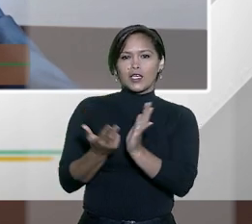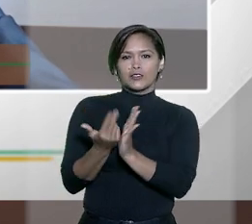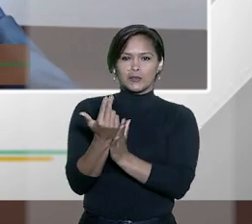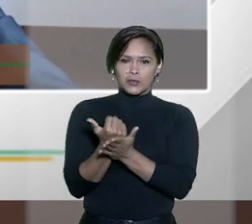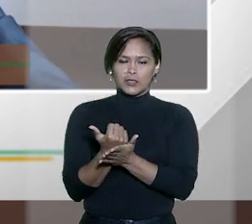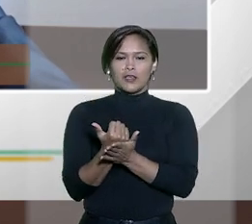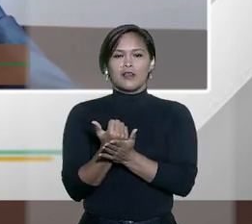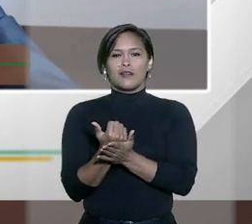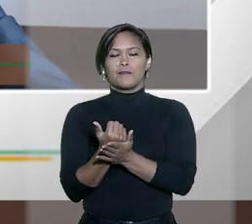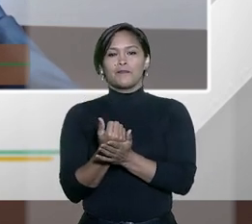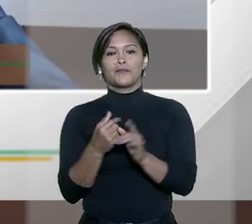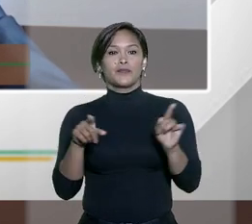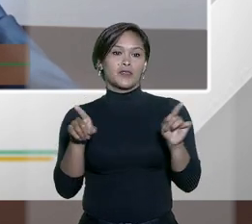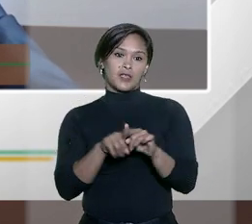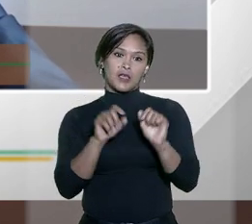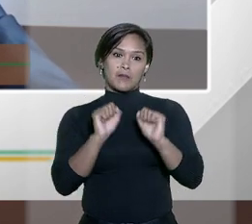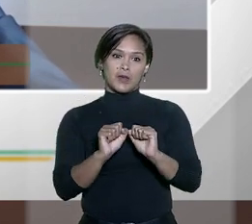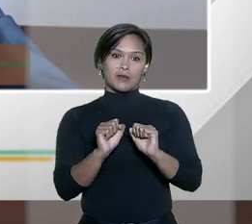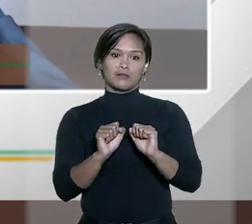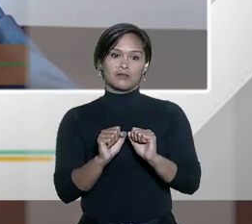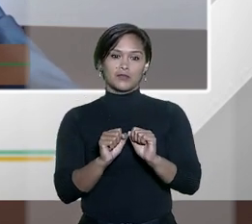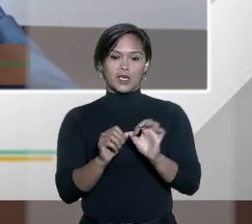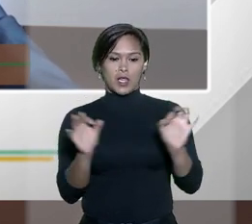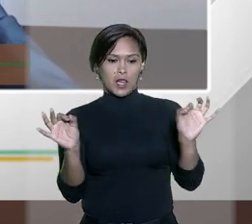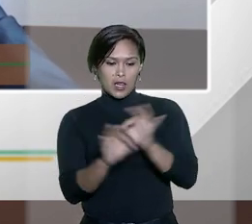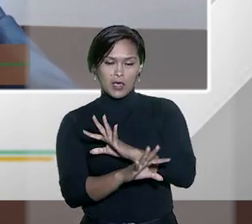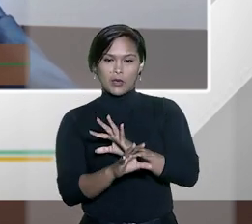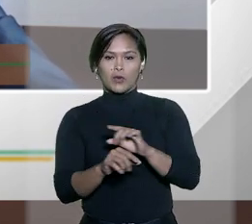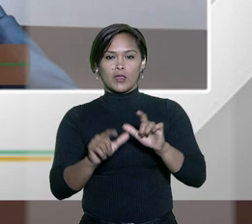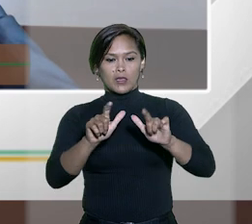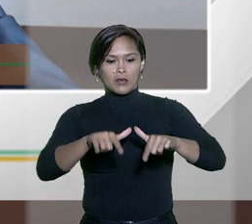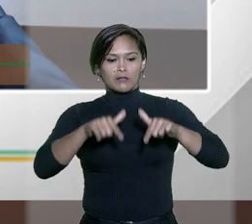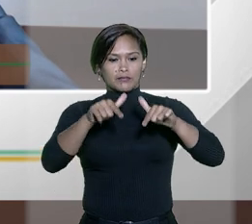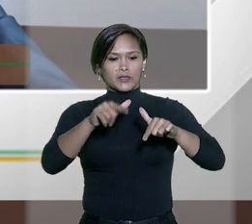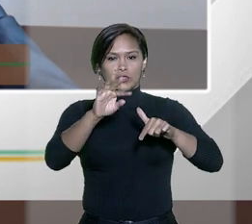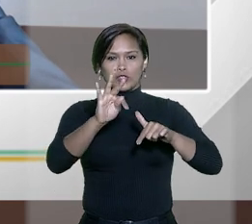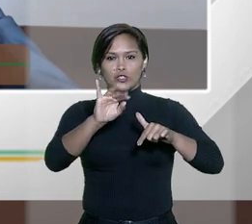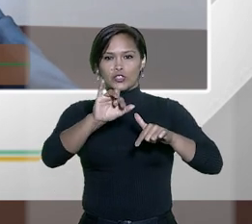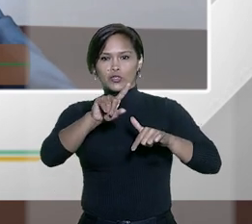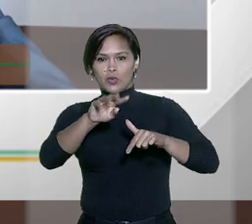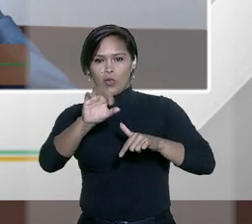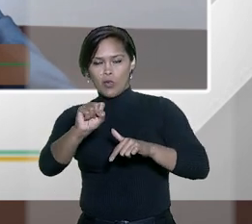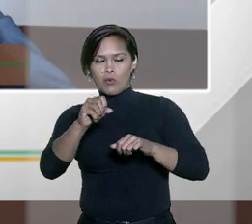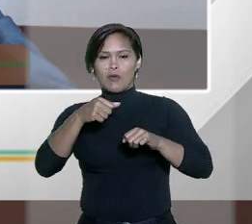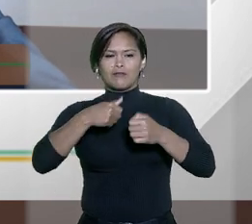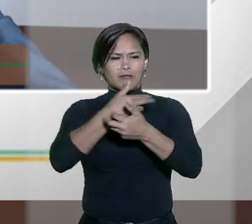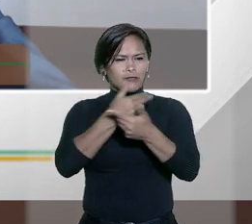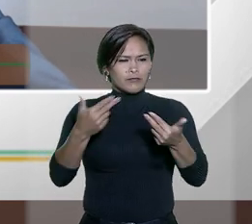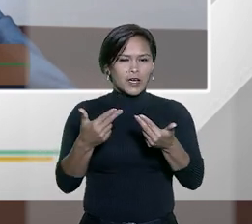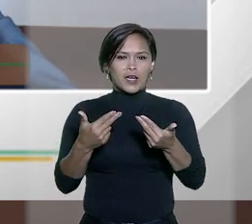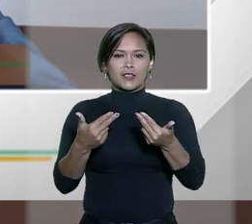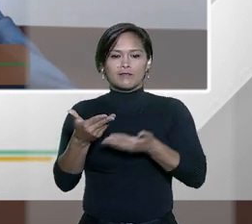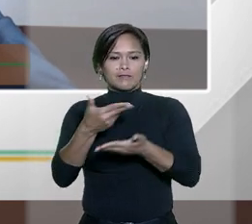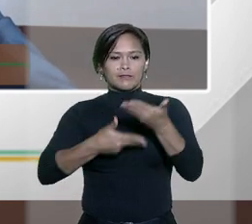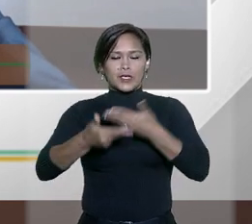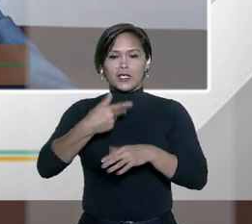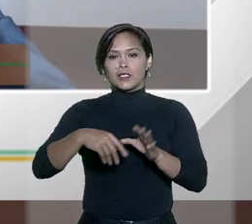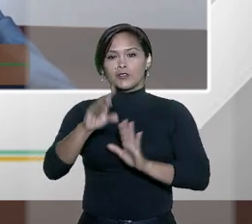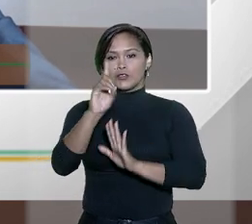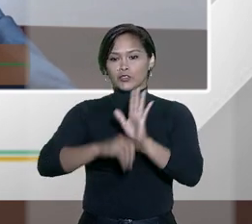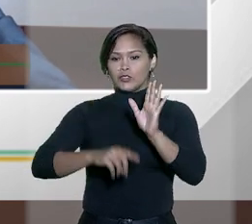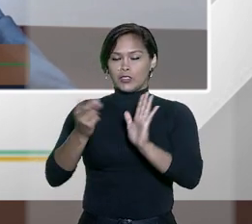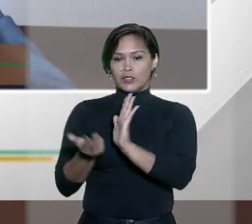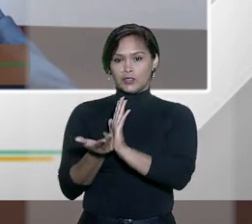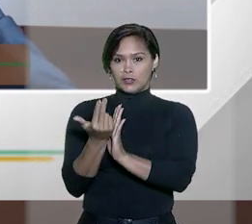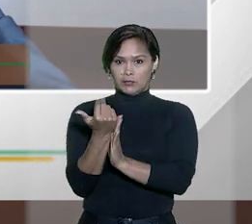tributário, enfim, até mesmo uma iliquidez do título, enfim, muitas coisas, né, fazem parte do direito